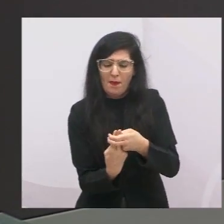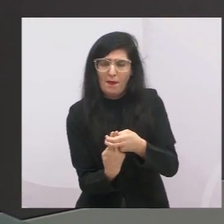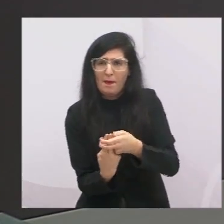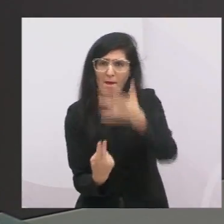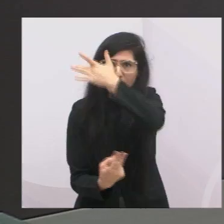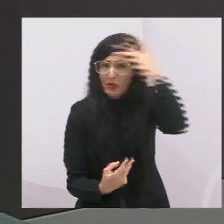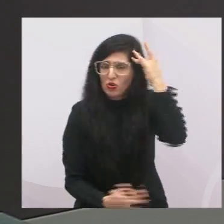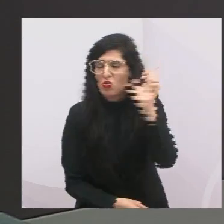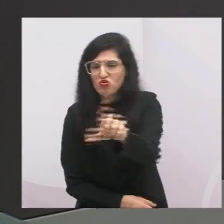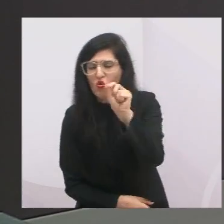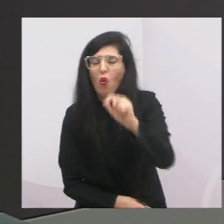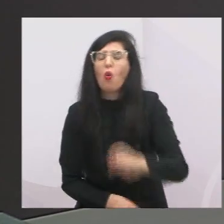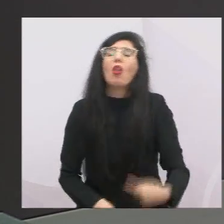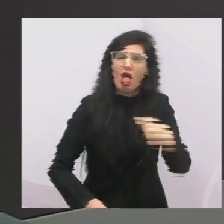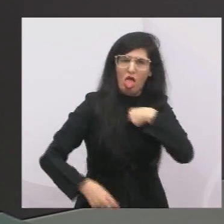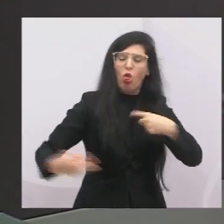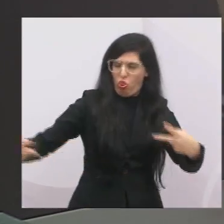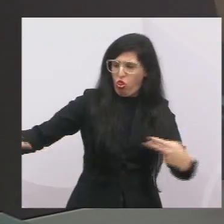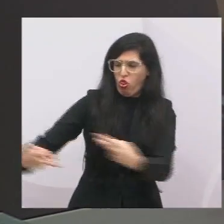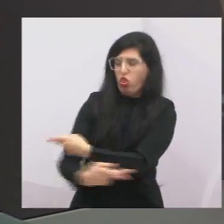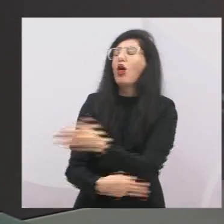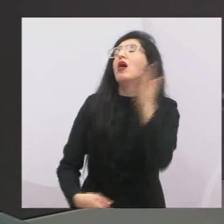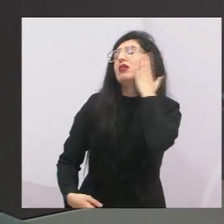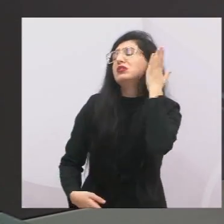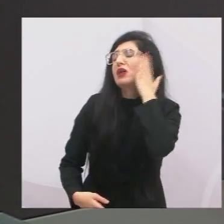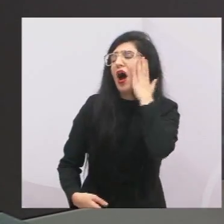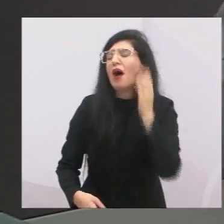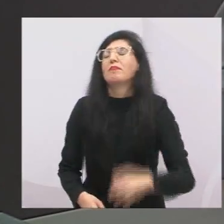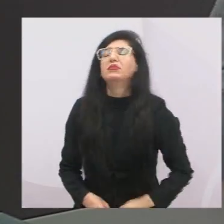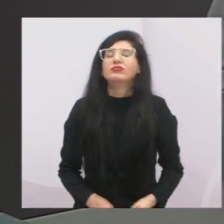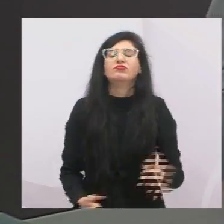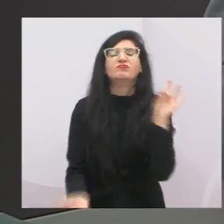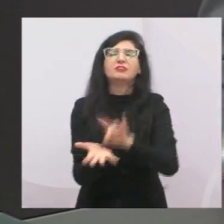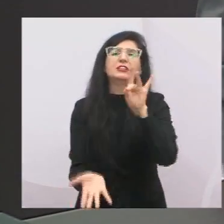nossa cidade, sei bem, posso atestar e afirmar isso.